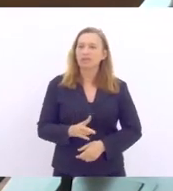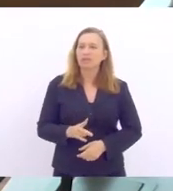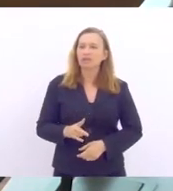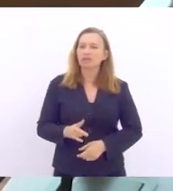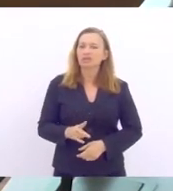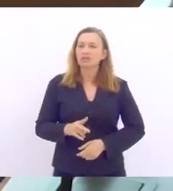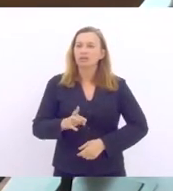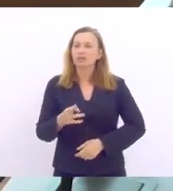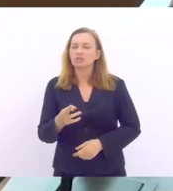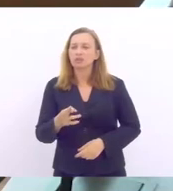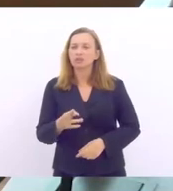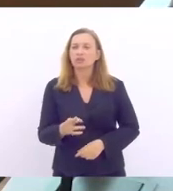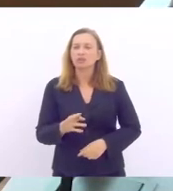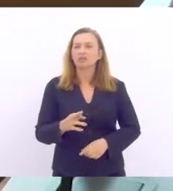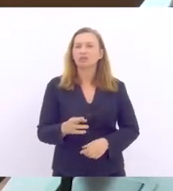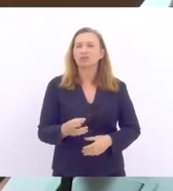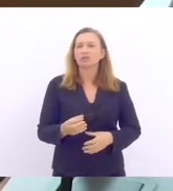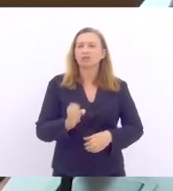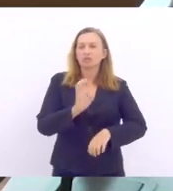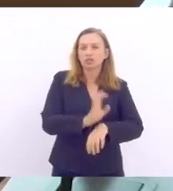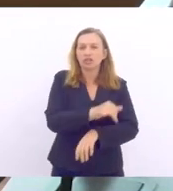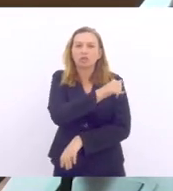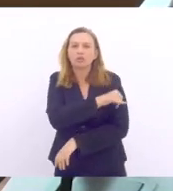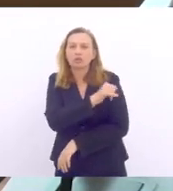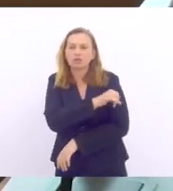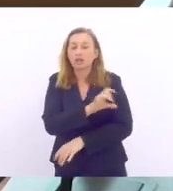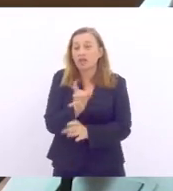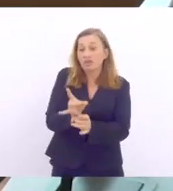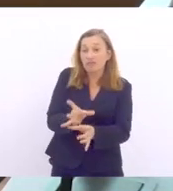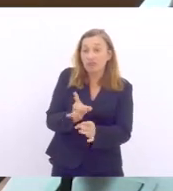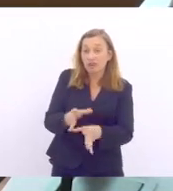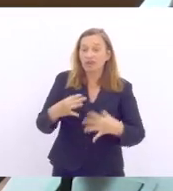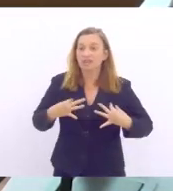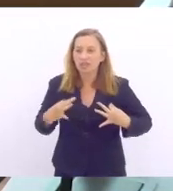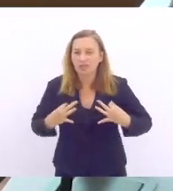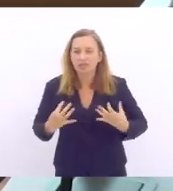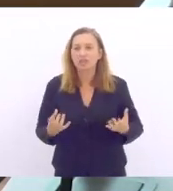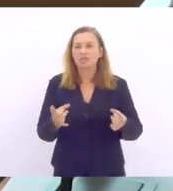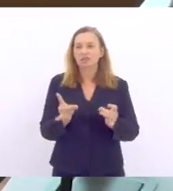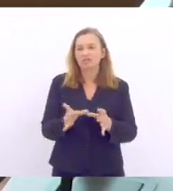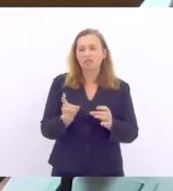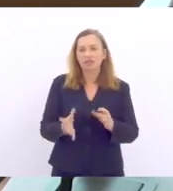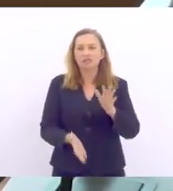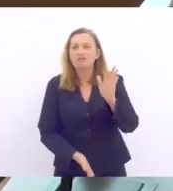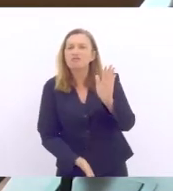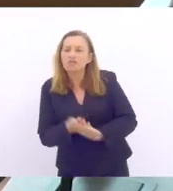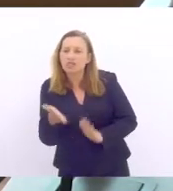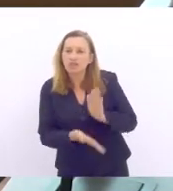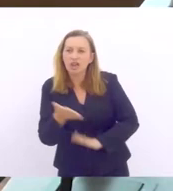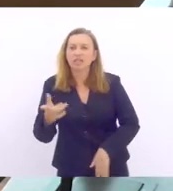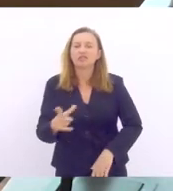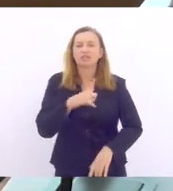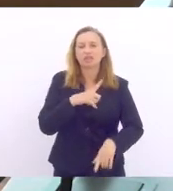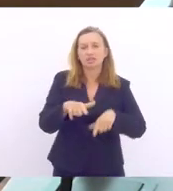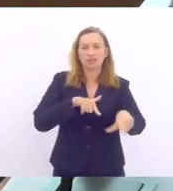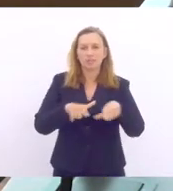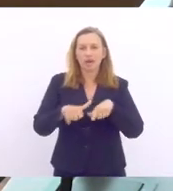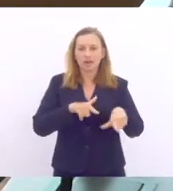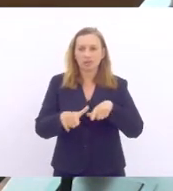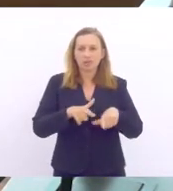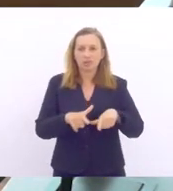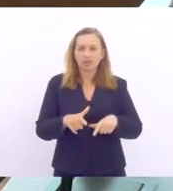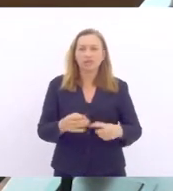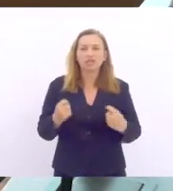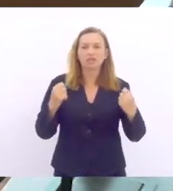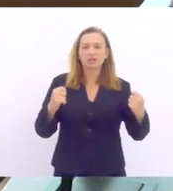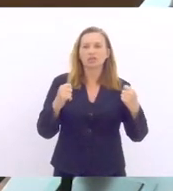Produto Interno Bruto do Estado do Rio de Janeiro, porque elas vendem camisas, elas vendem viagens. elas geram empregos. Essas